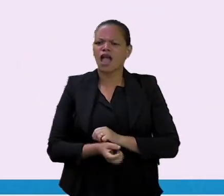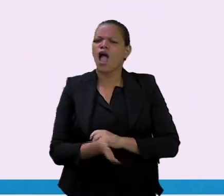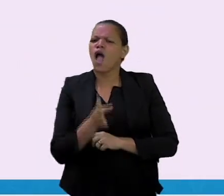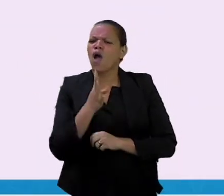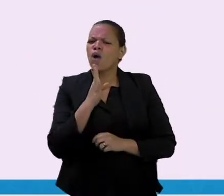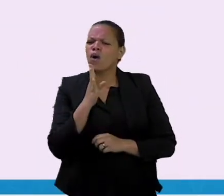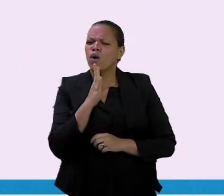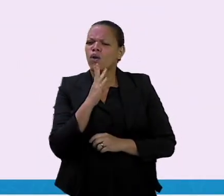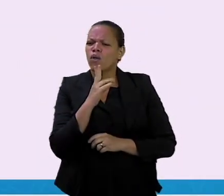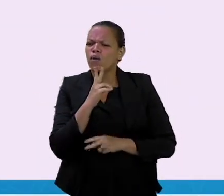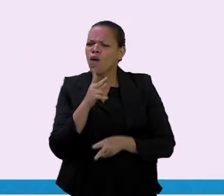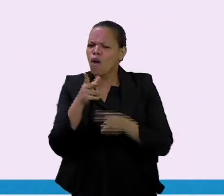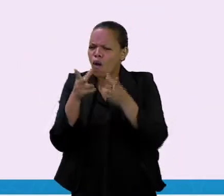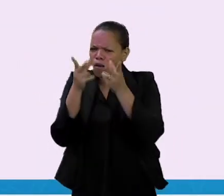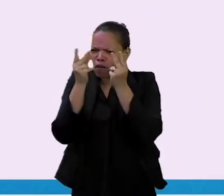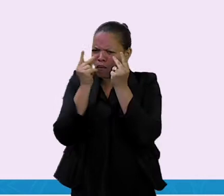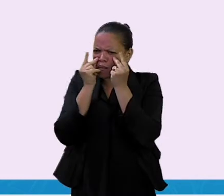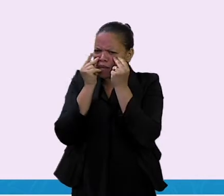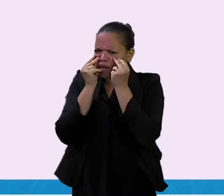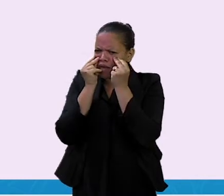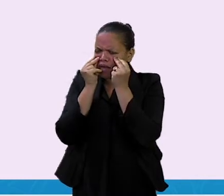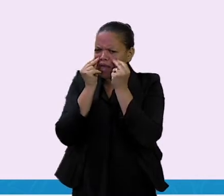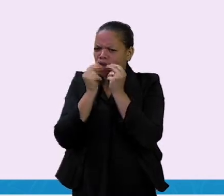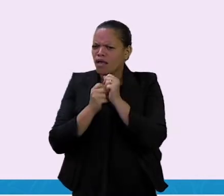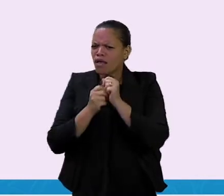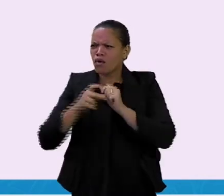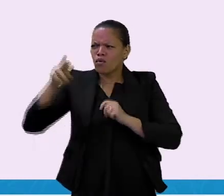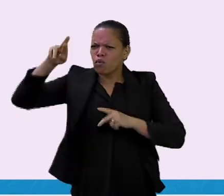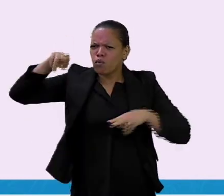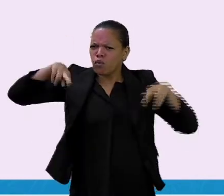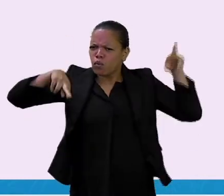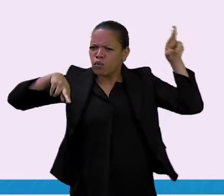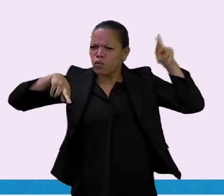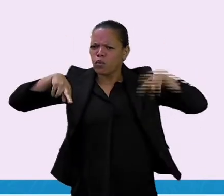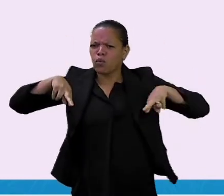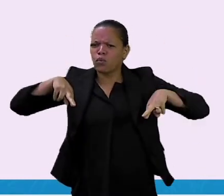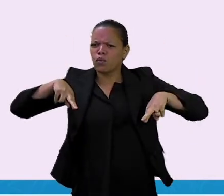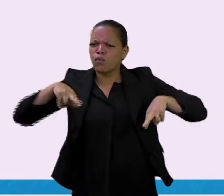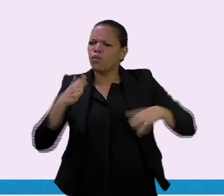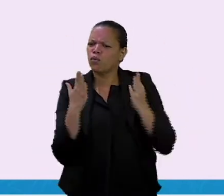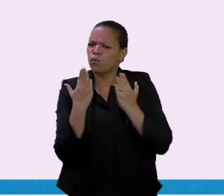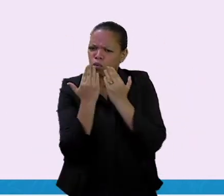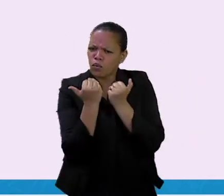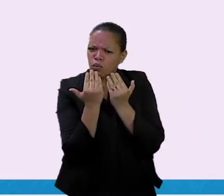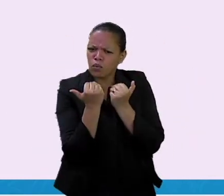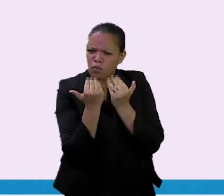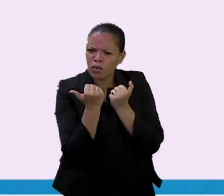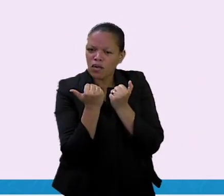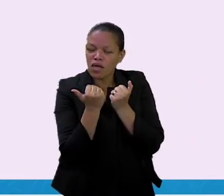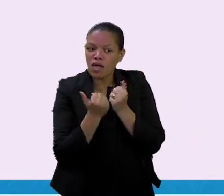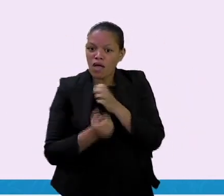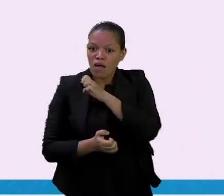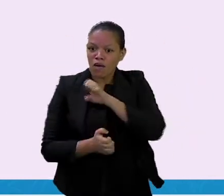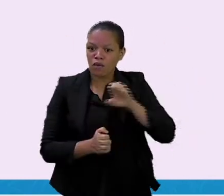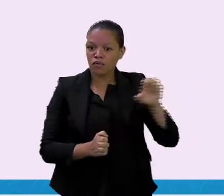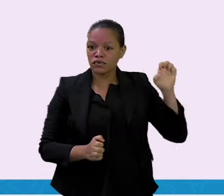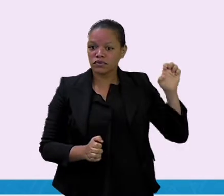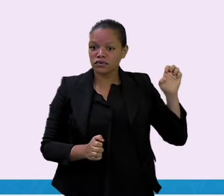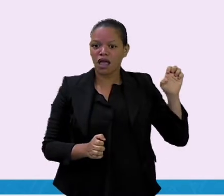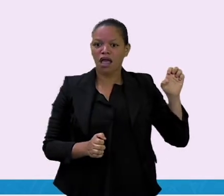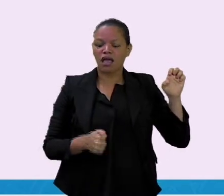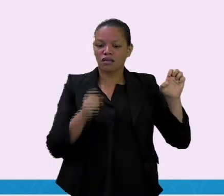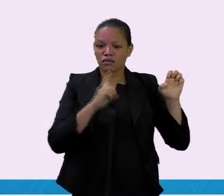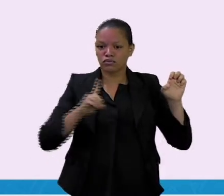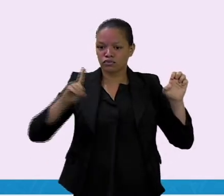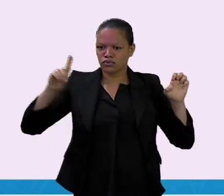consegue enxergar alguma relação entre os alimentos à esquerda e os instrumentos